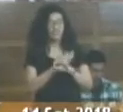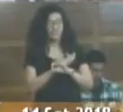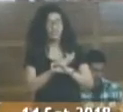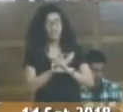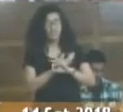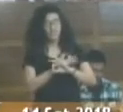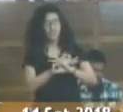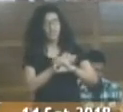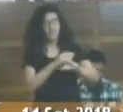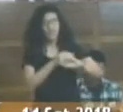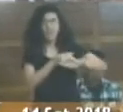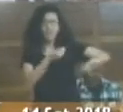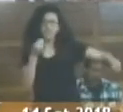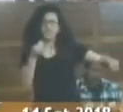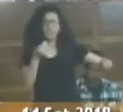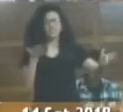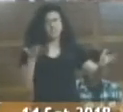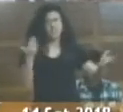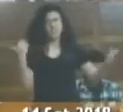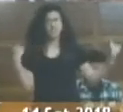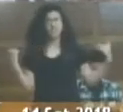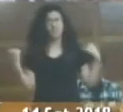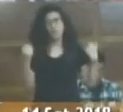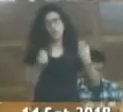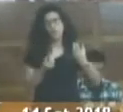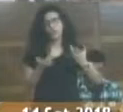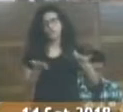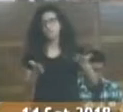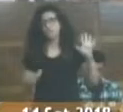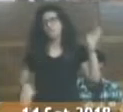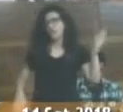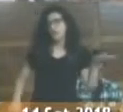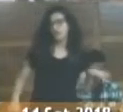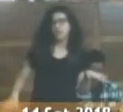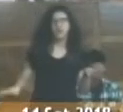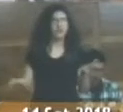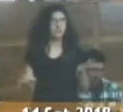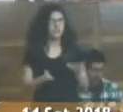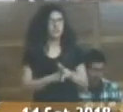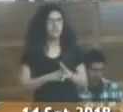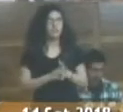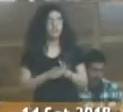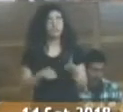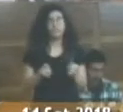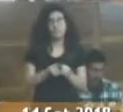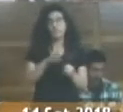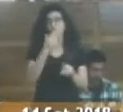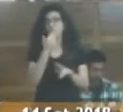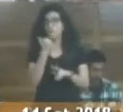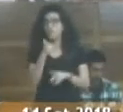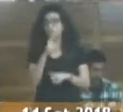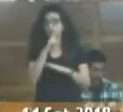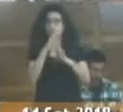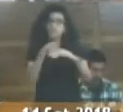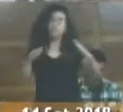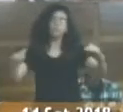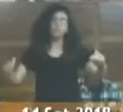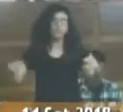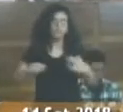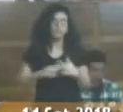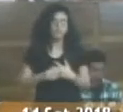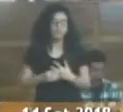afastados dos nossos lazeres, como praias, né? Dos nossos meios de pegar alimentação no mar,